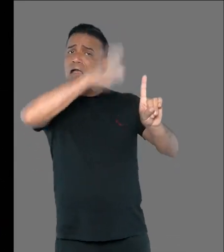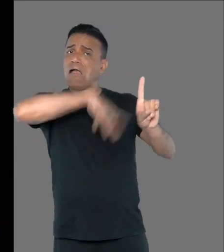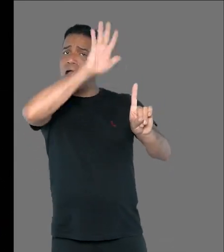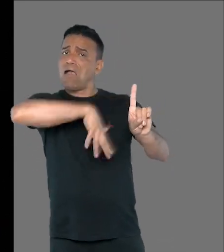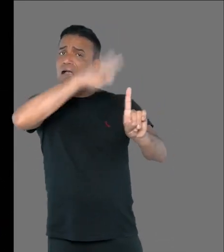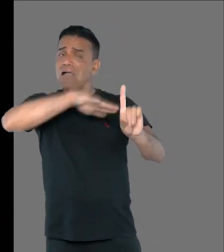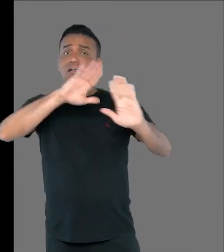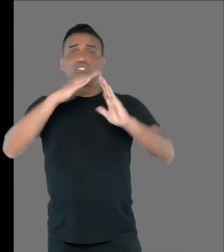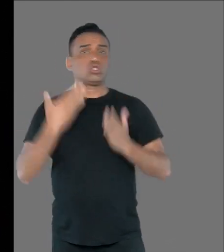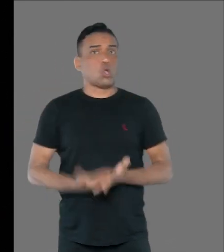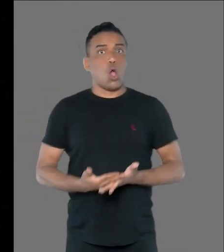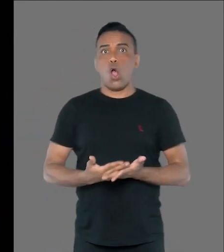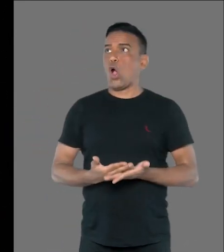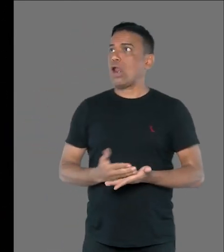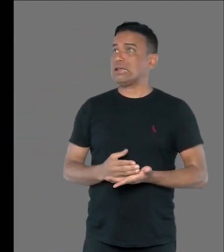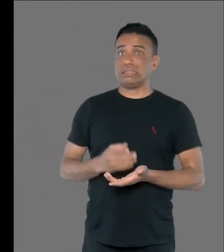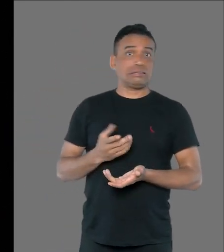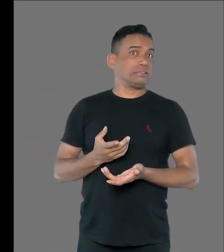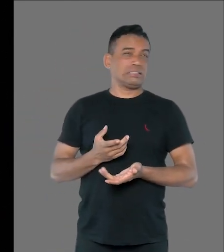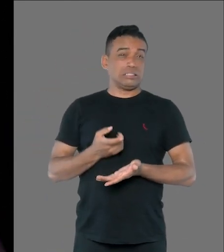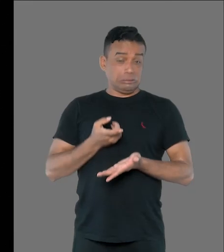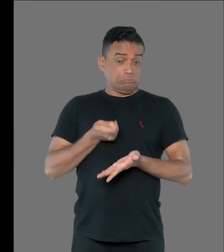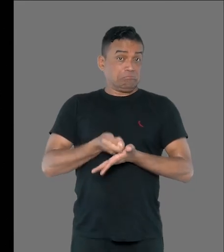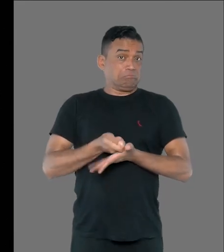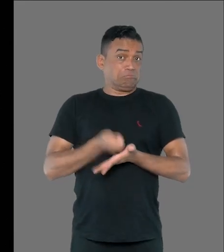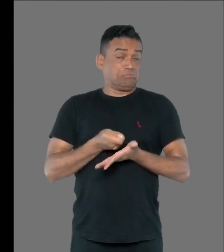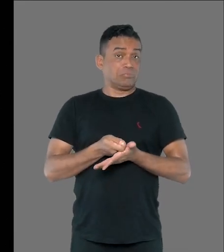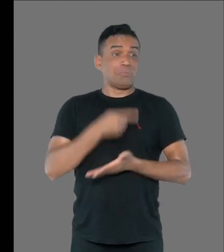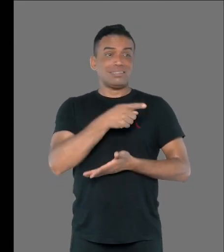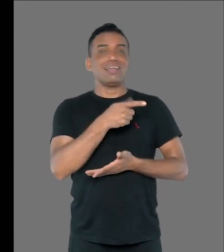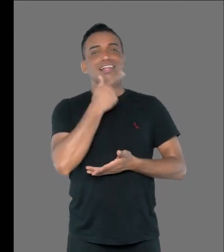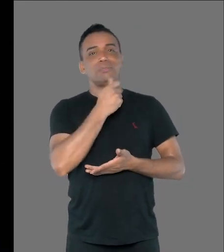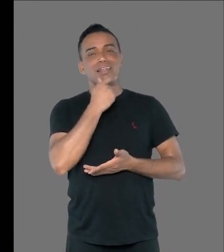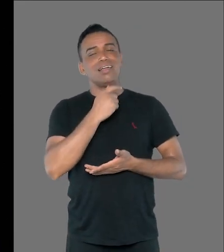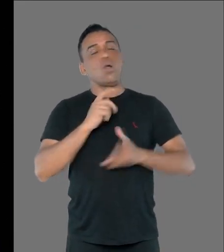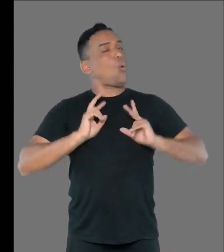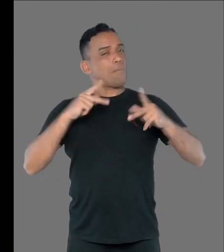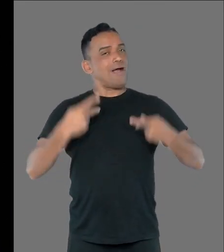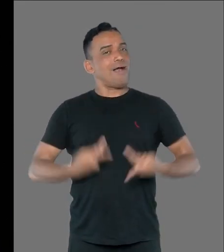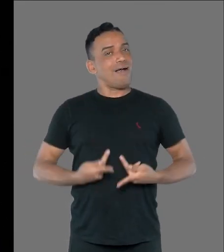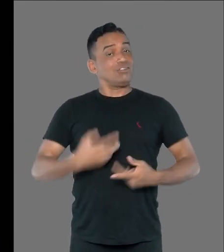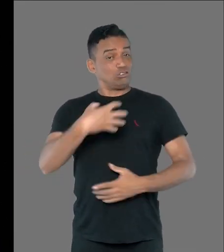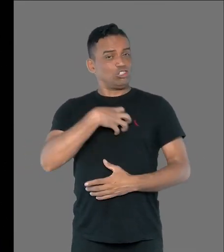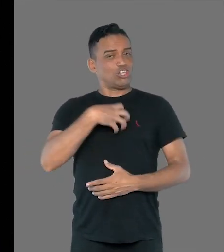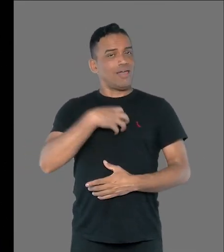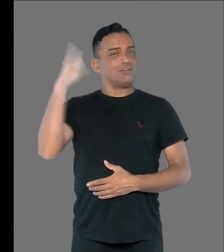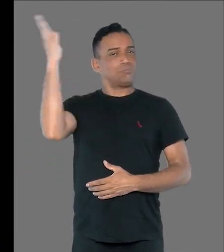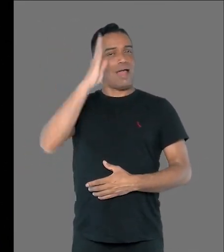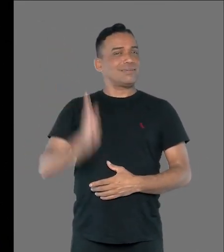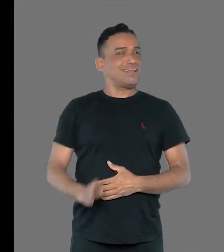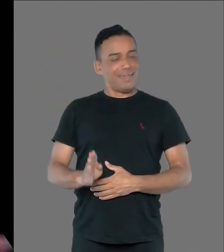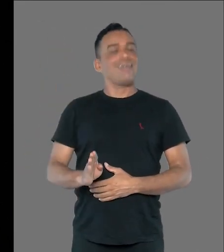que eram extremamente duras e difíceis, porque ele era humano, ele era um brasileiro, ele gostava de sorrir,